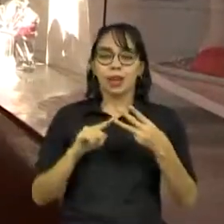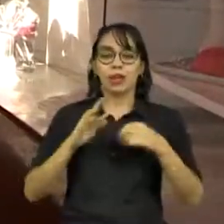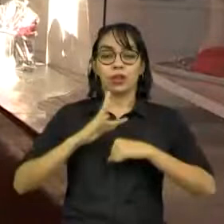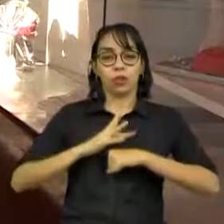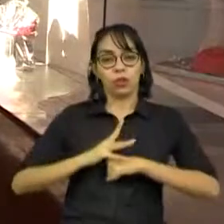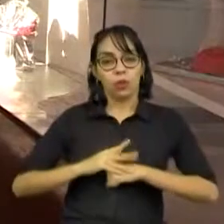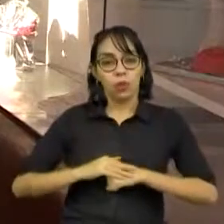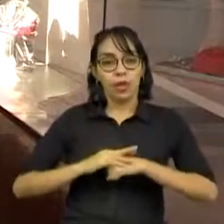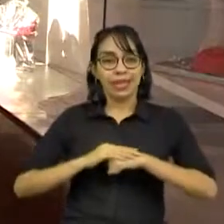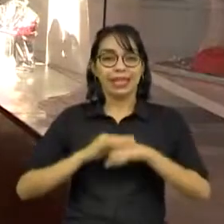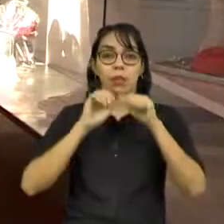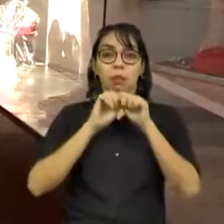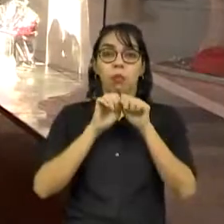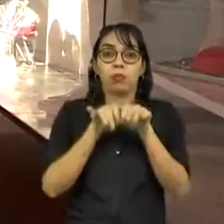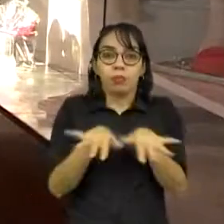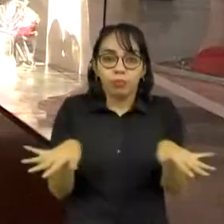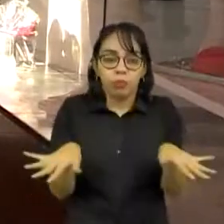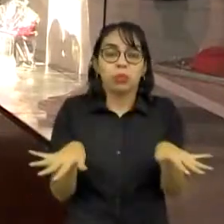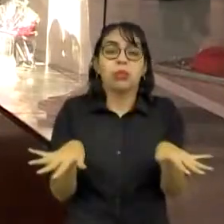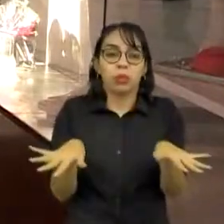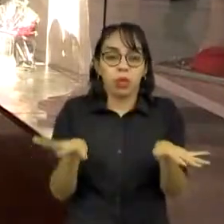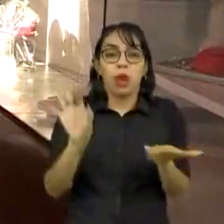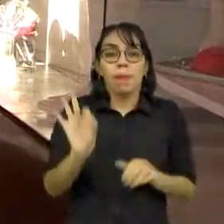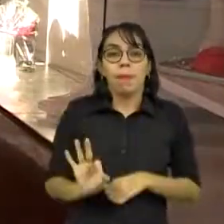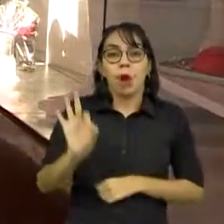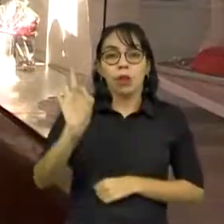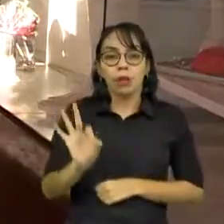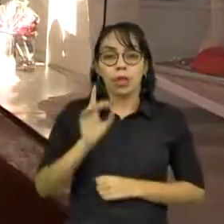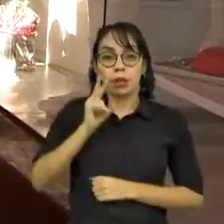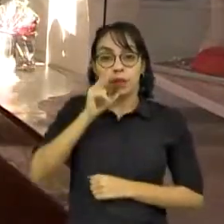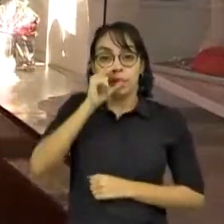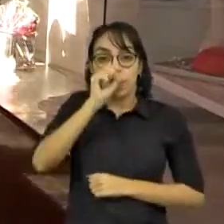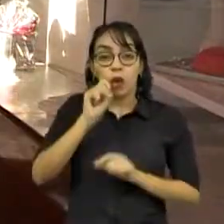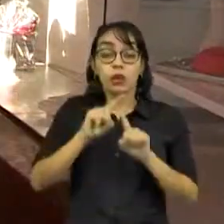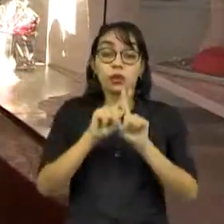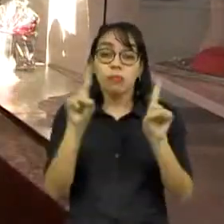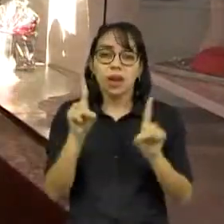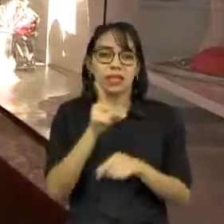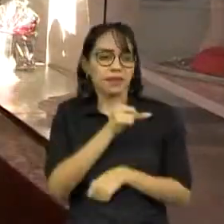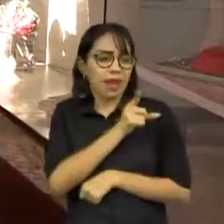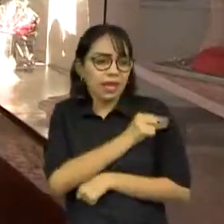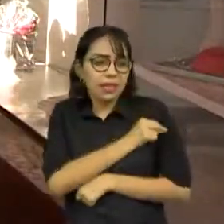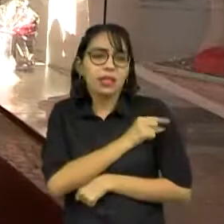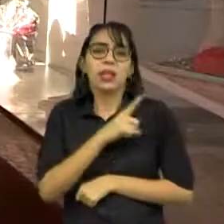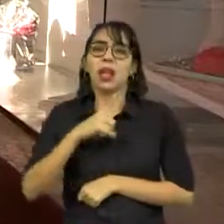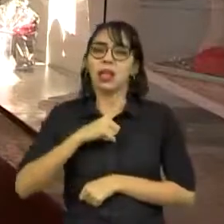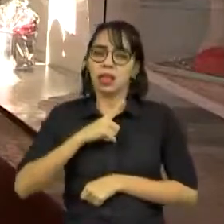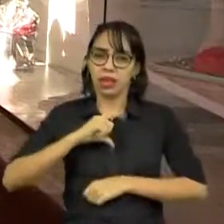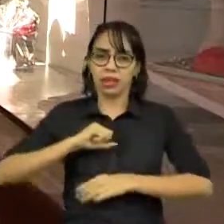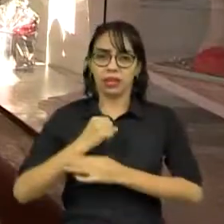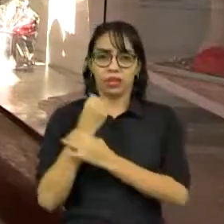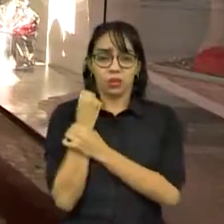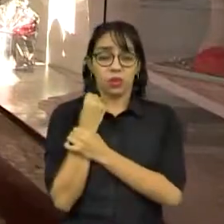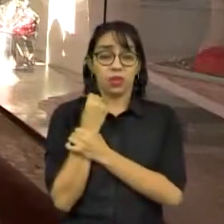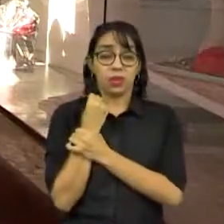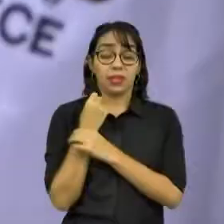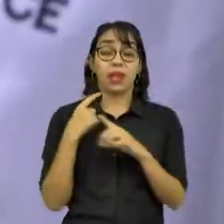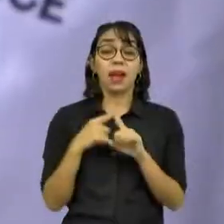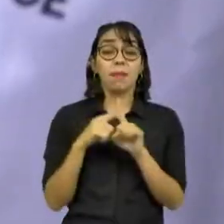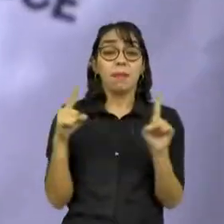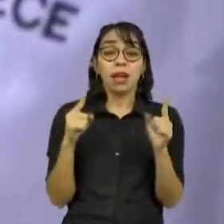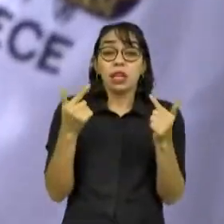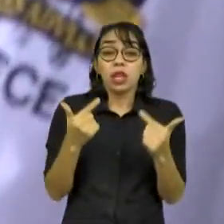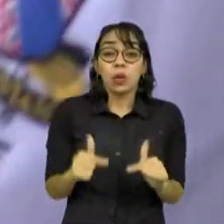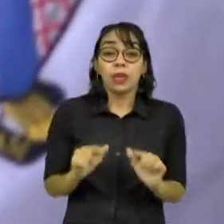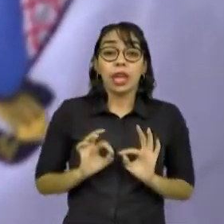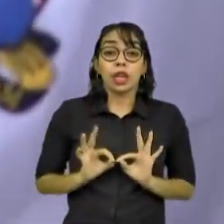altamente transmissíveis, existem vacinas disponíveis no mercado, mas não da quantidade necessária.